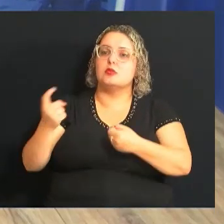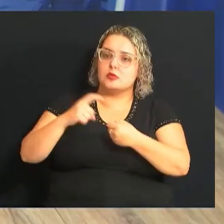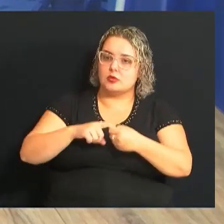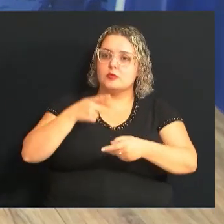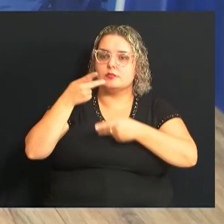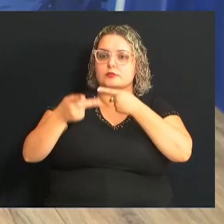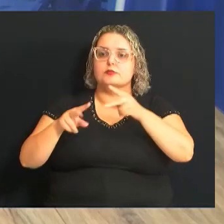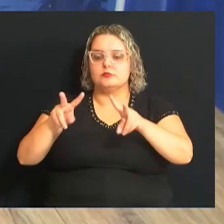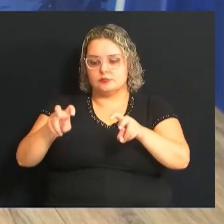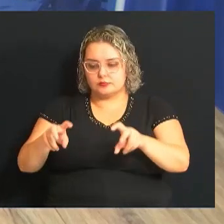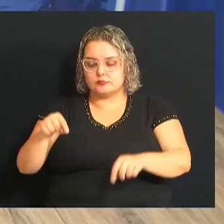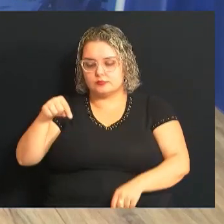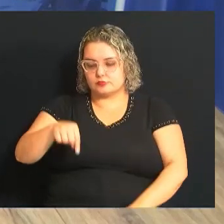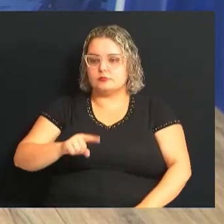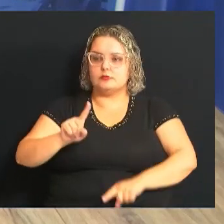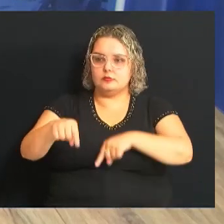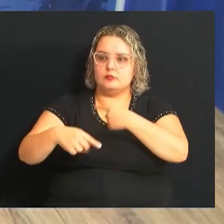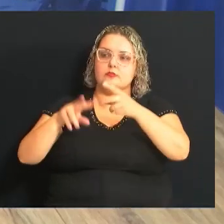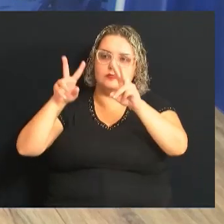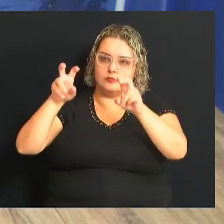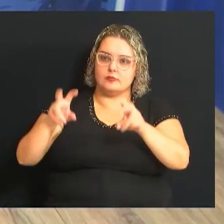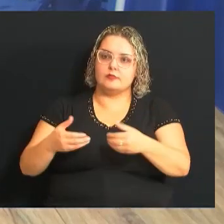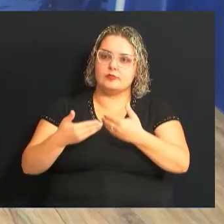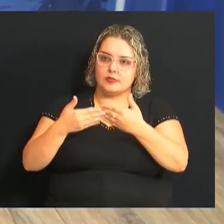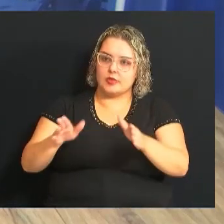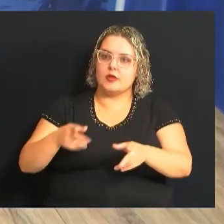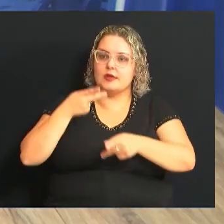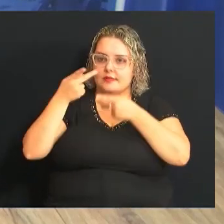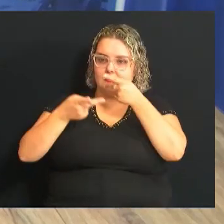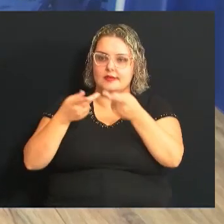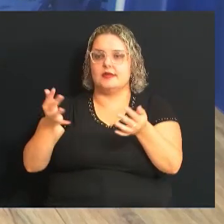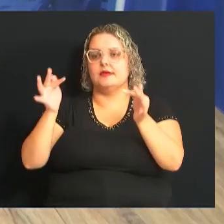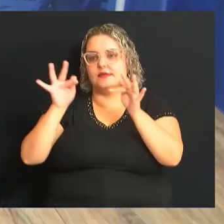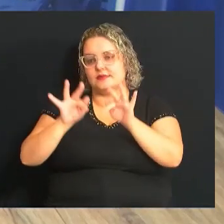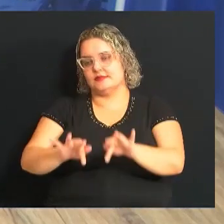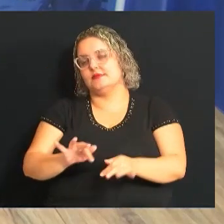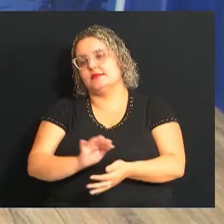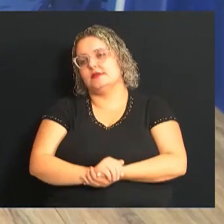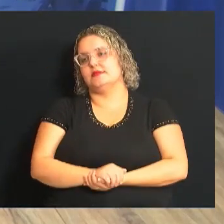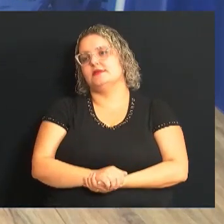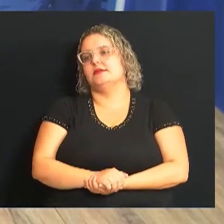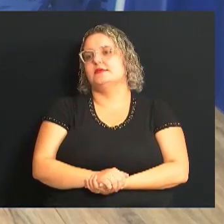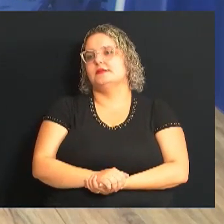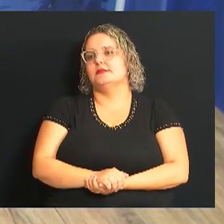sobre esse e outros assuntos, e fica aberto aí para suas considerações finais.